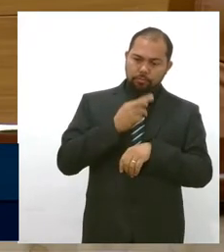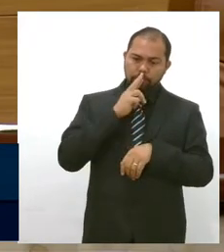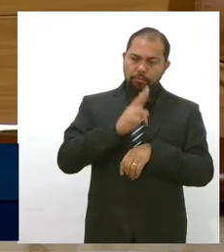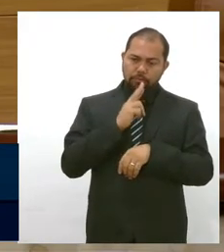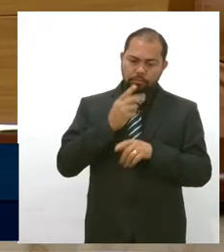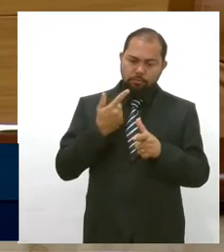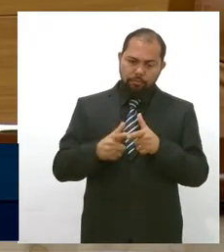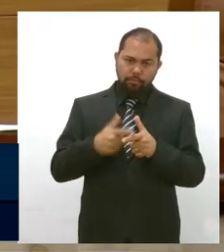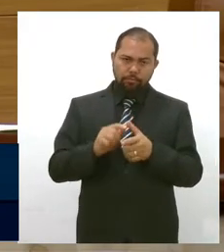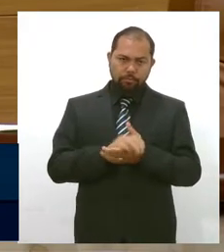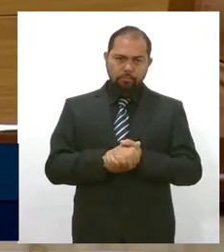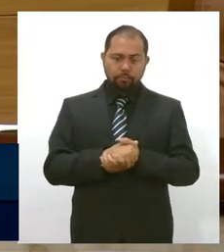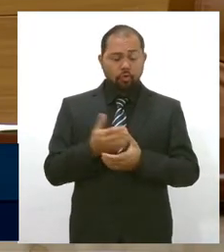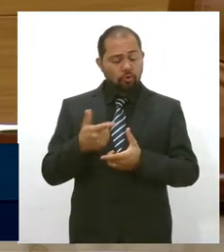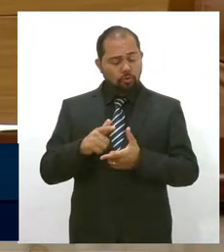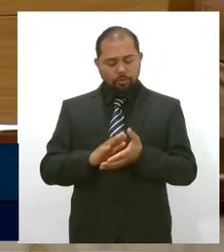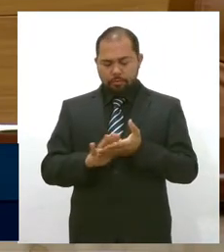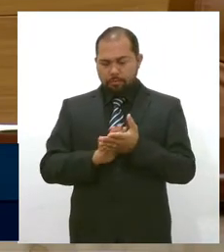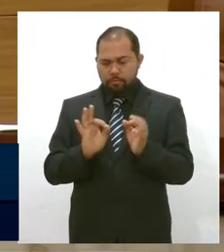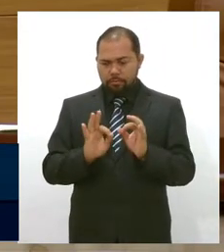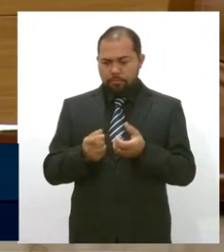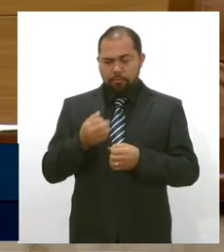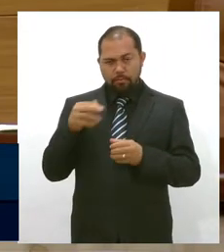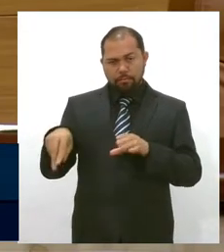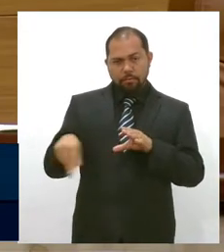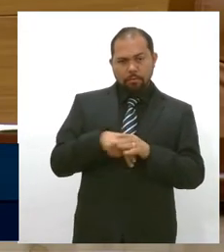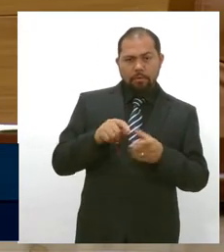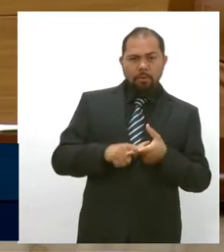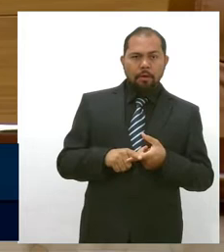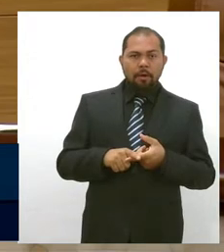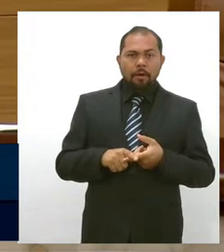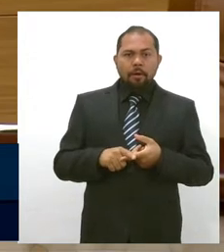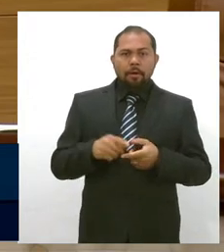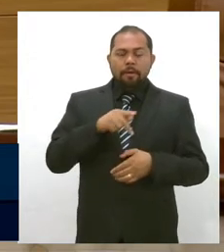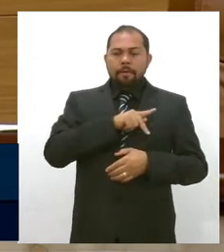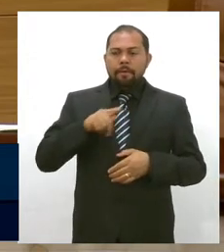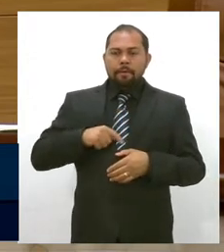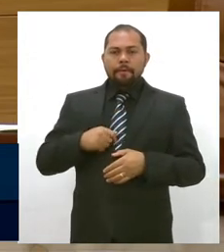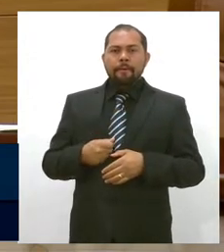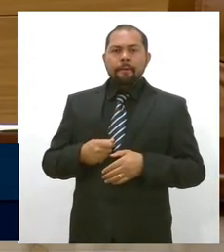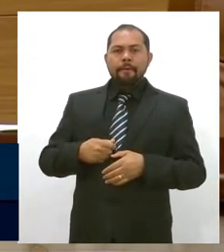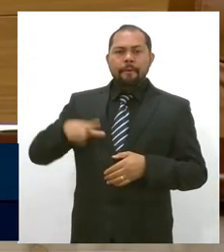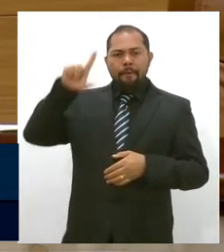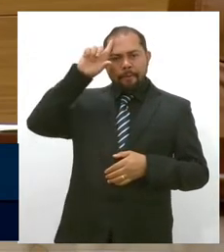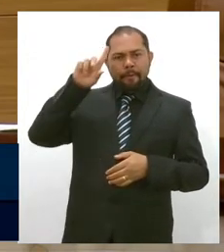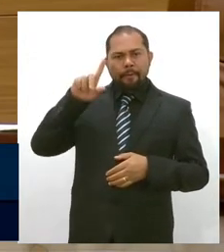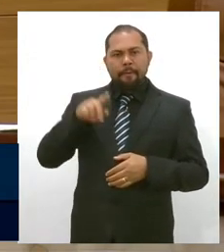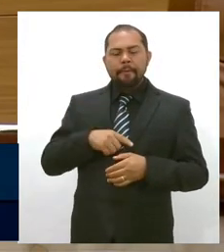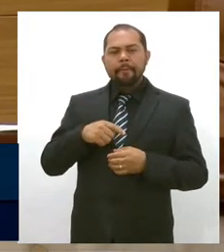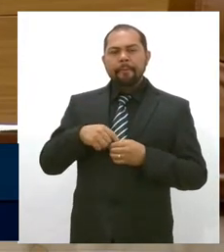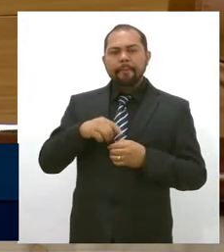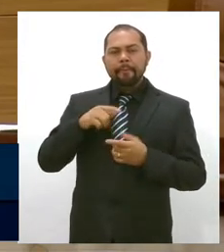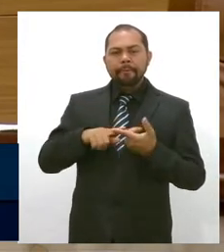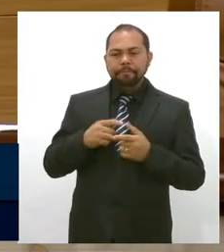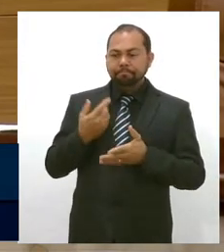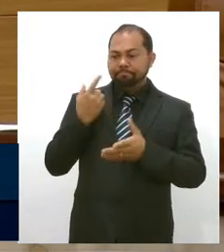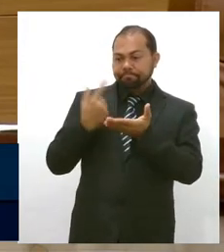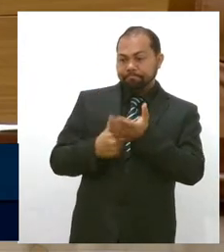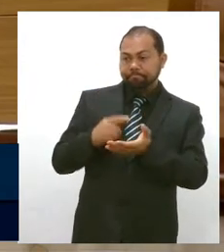oradores inscritos para explicação pessoal, o senhor presidente, deputado Luciano Bispo, convocou uma sessão ordinária para amanhã, em horário regimental, e encerrou a